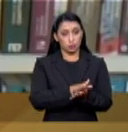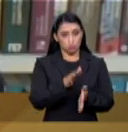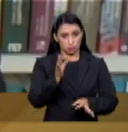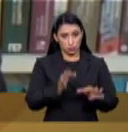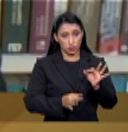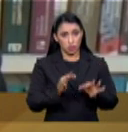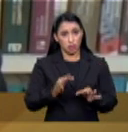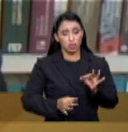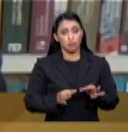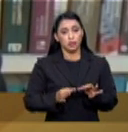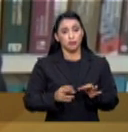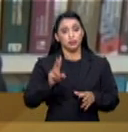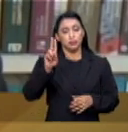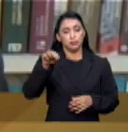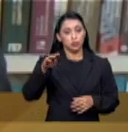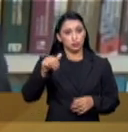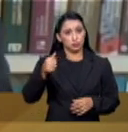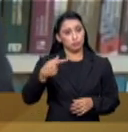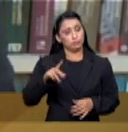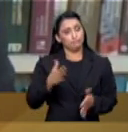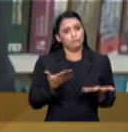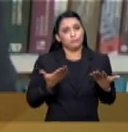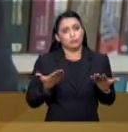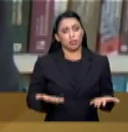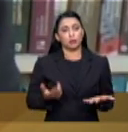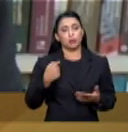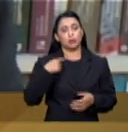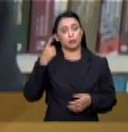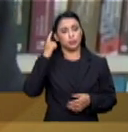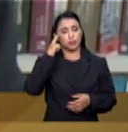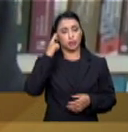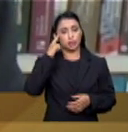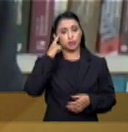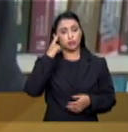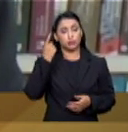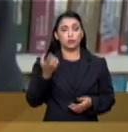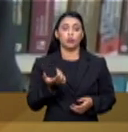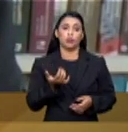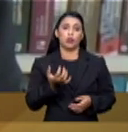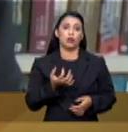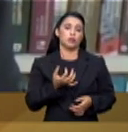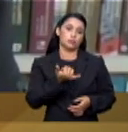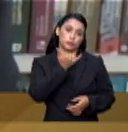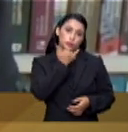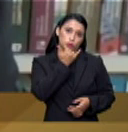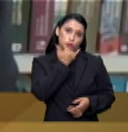pela União, com devido respeito às opiniões contrárias,